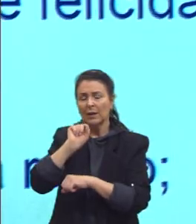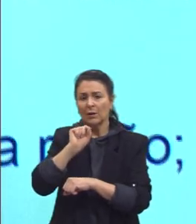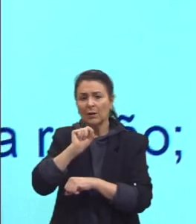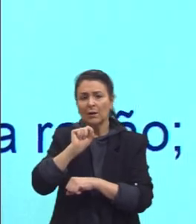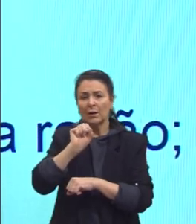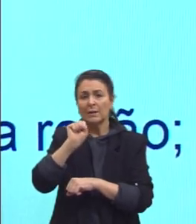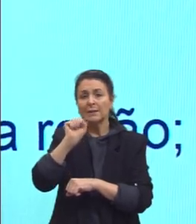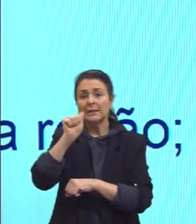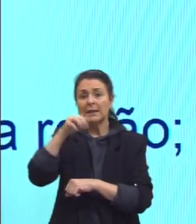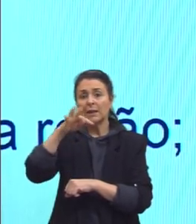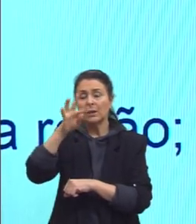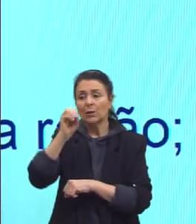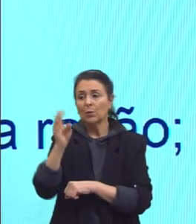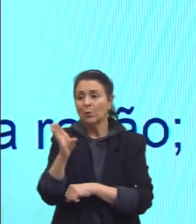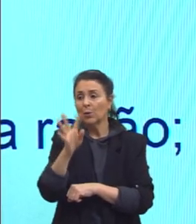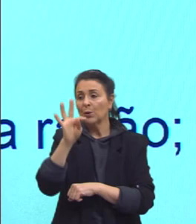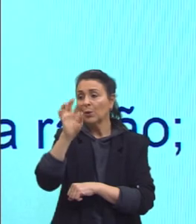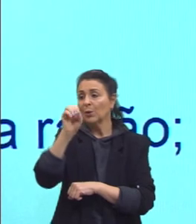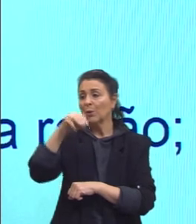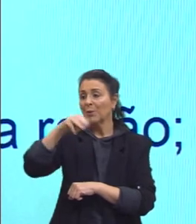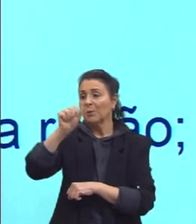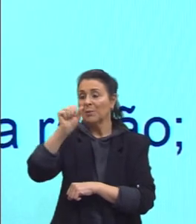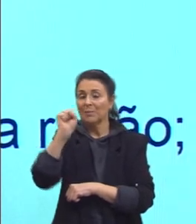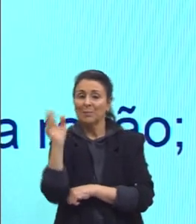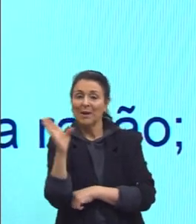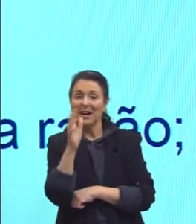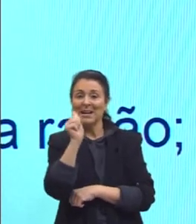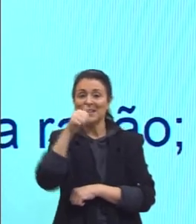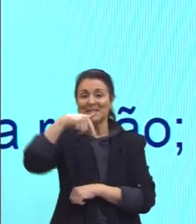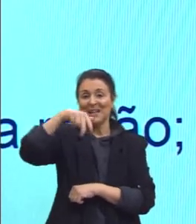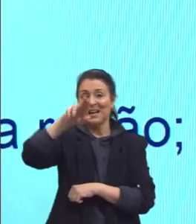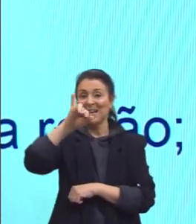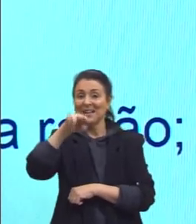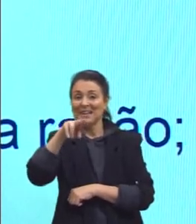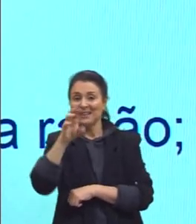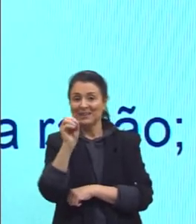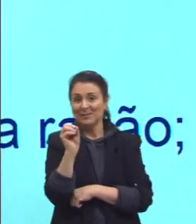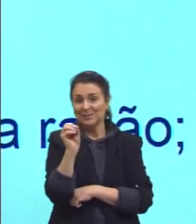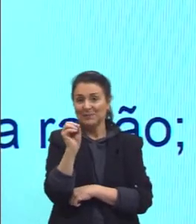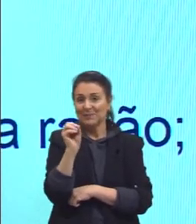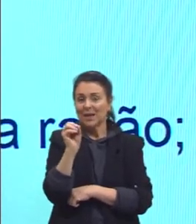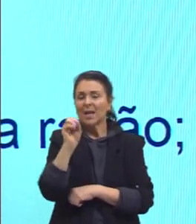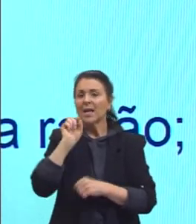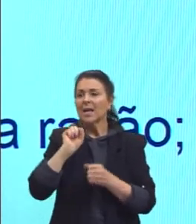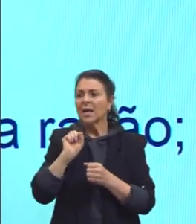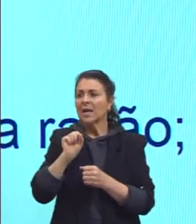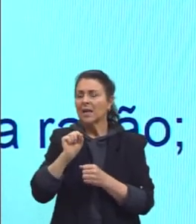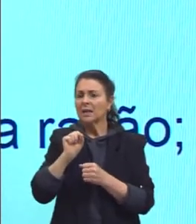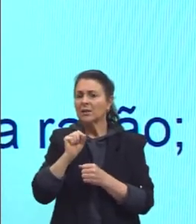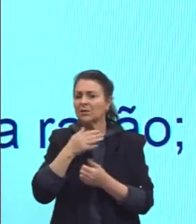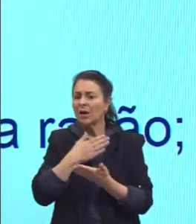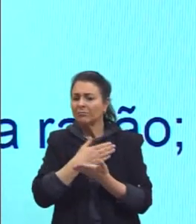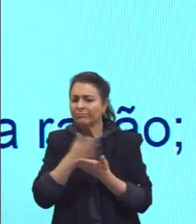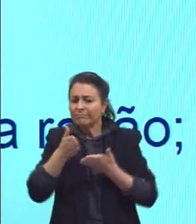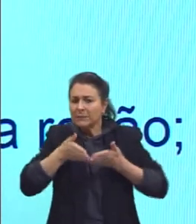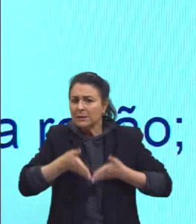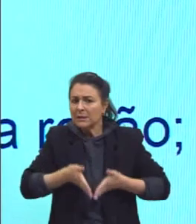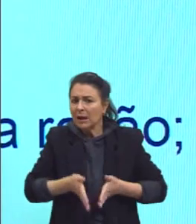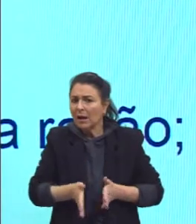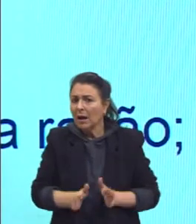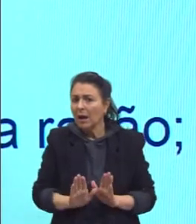o santo Tomás de Aquino na ética tomista o santo Tomás de Aquino e ele já nasce